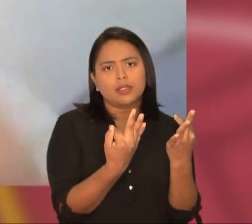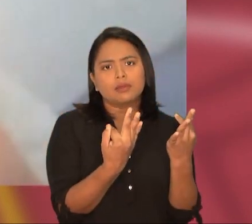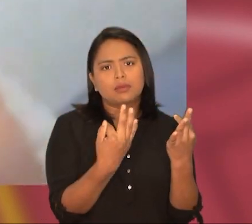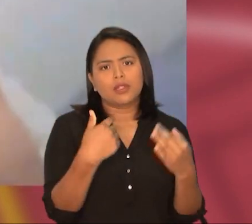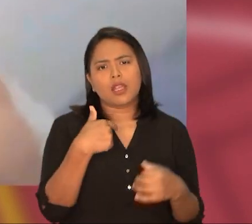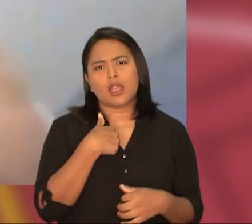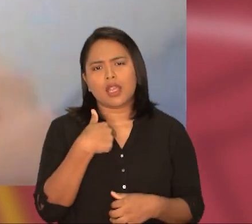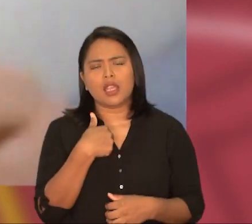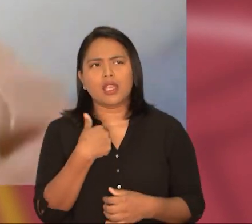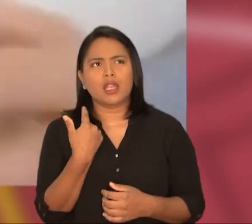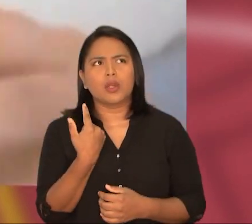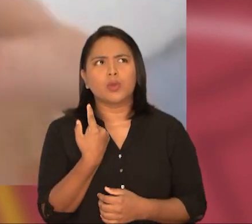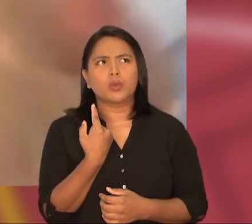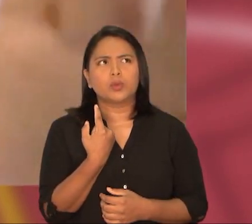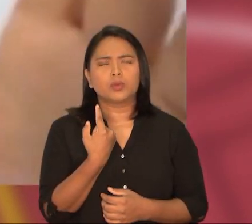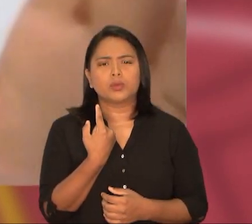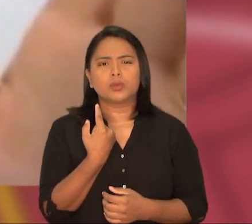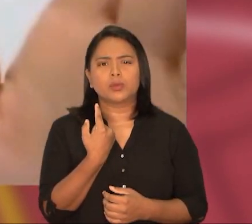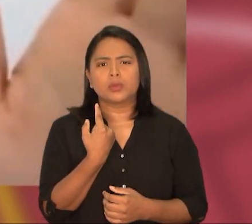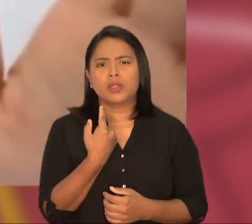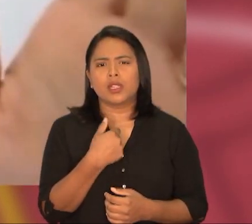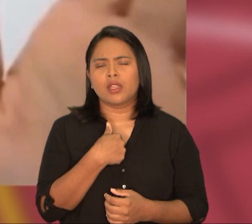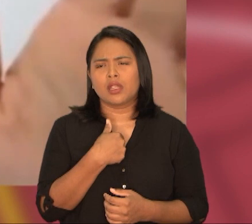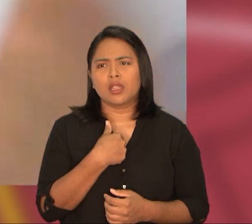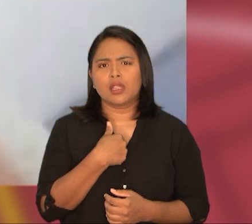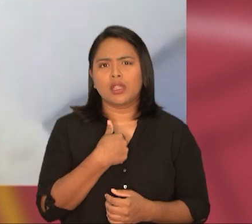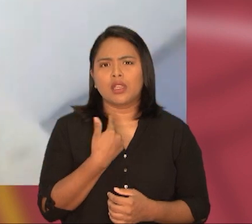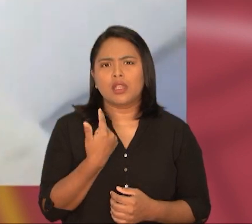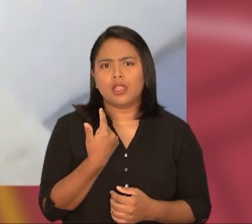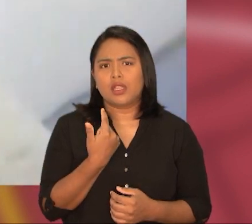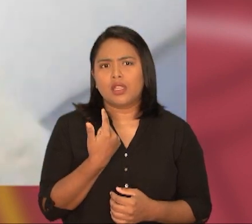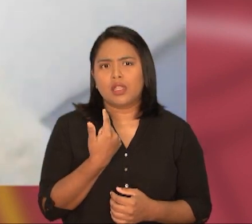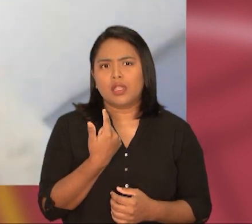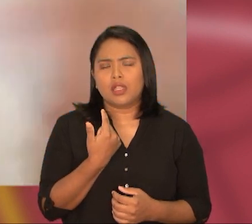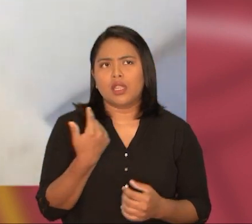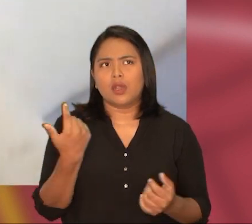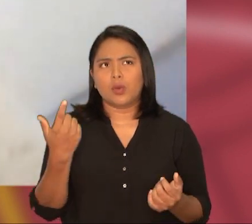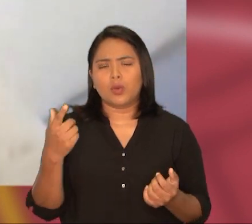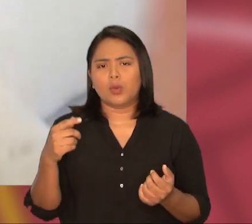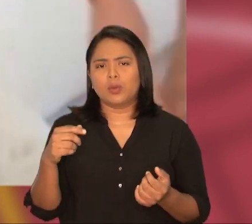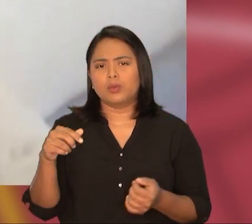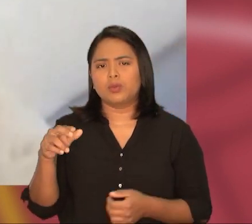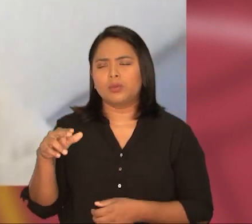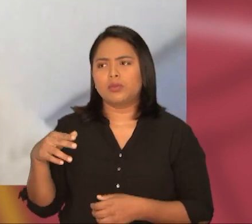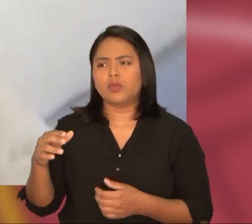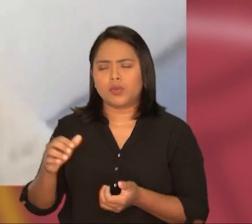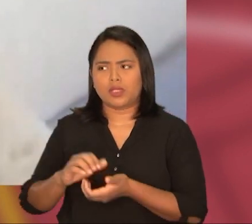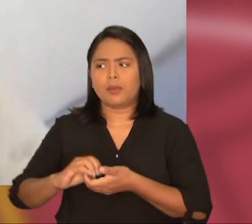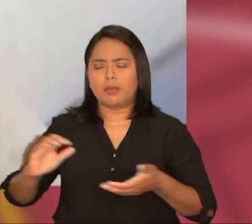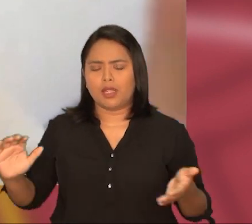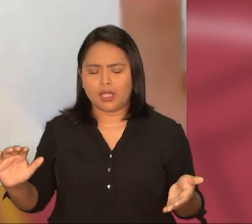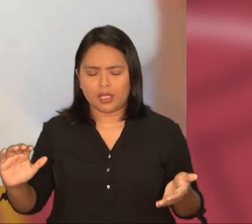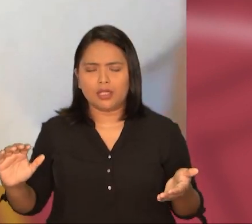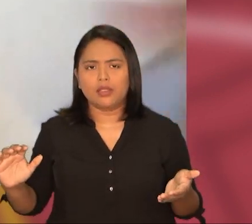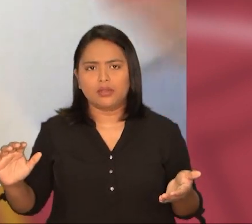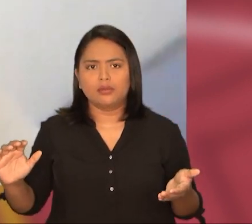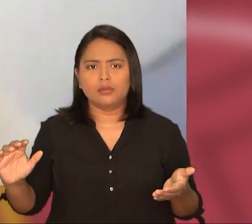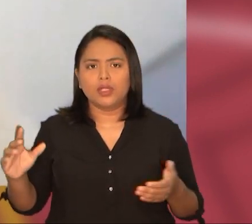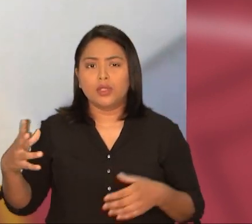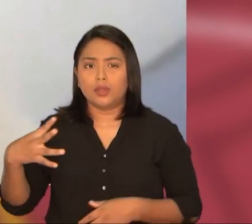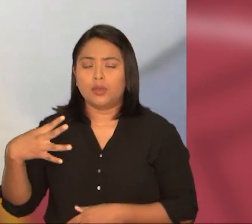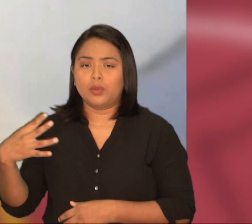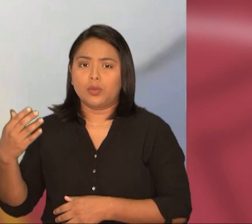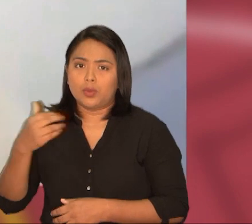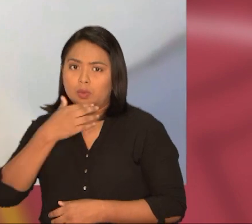era só eu e na altura, hoje eu já não sou mais casada com os pais dos meus filhos, a gente se separou. Na altura era eu e